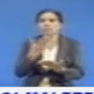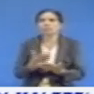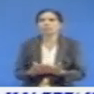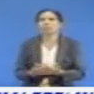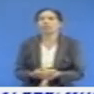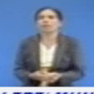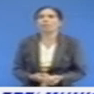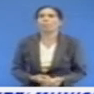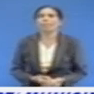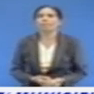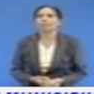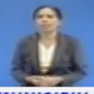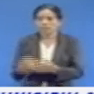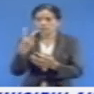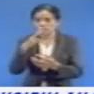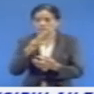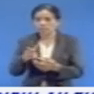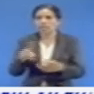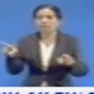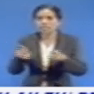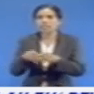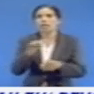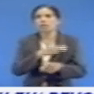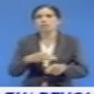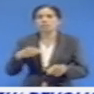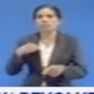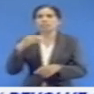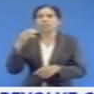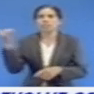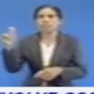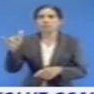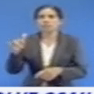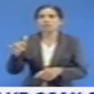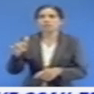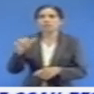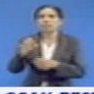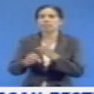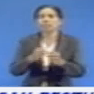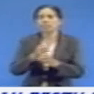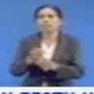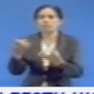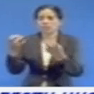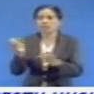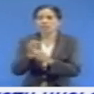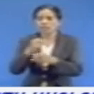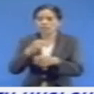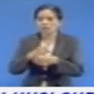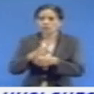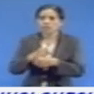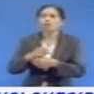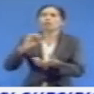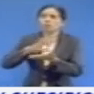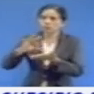nebe religiosa, nia tinam lugo que dão nihal nia formação e a congregação